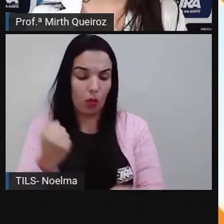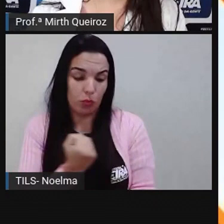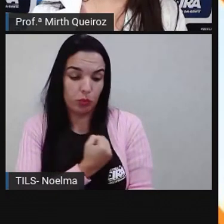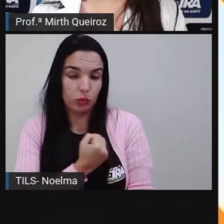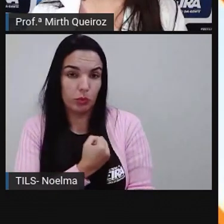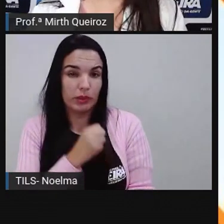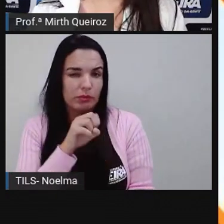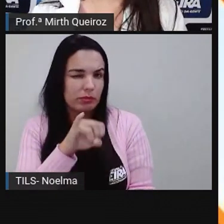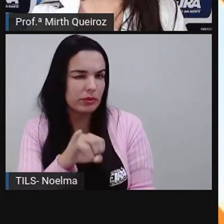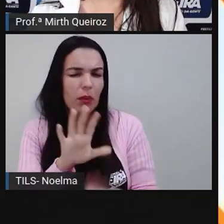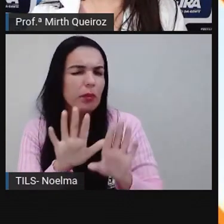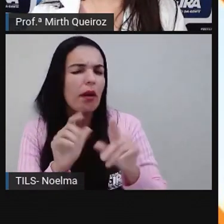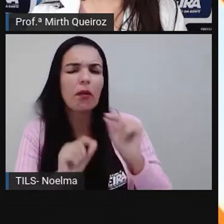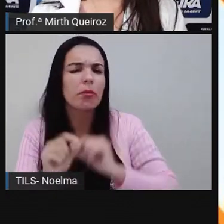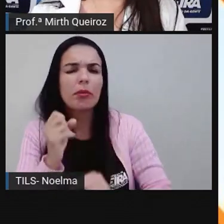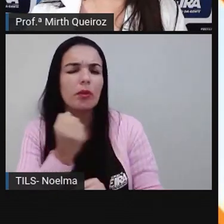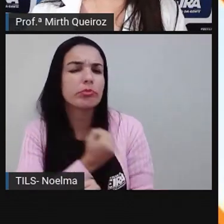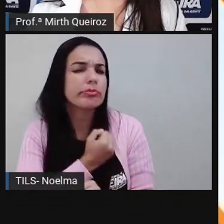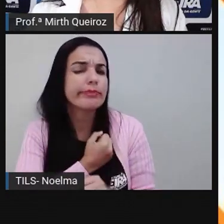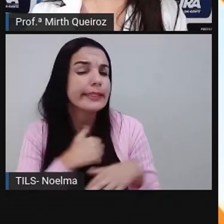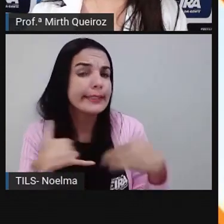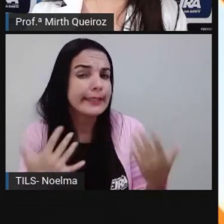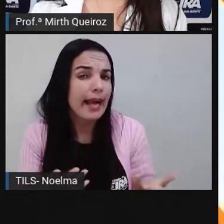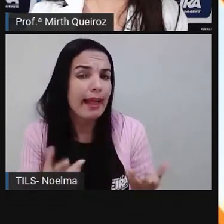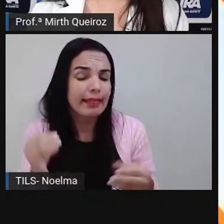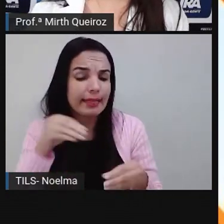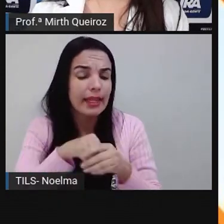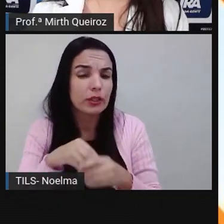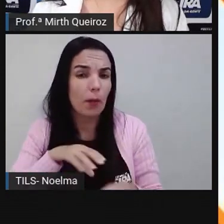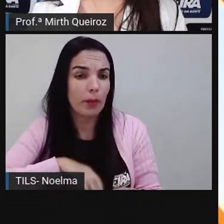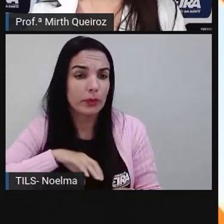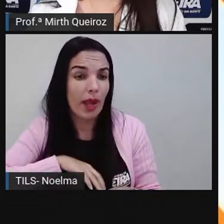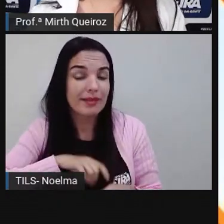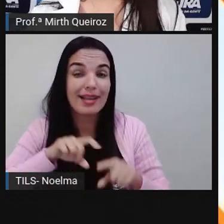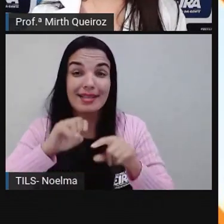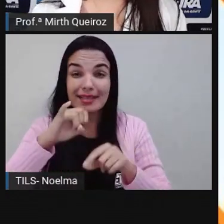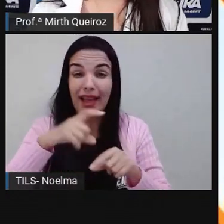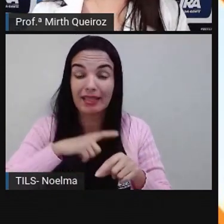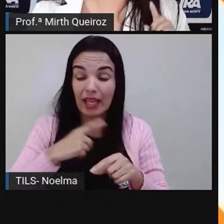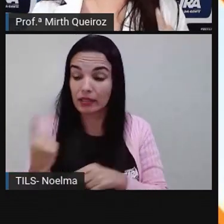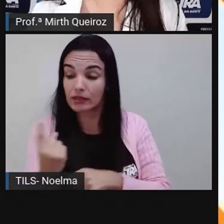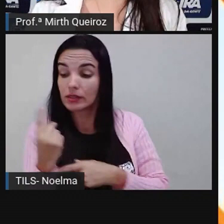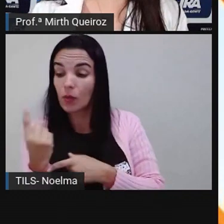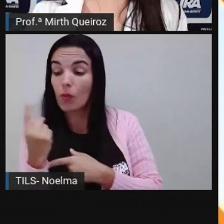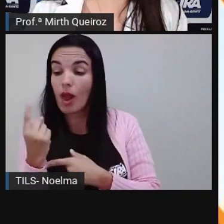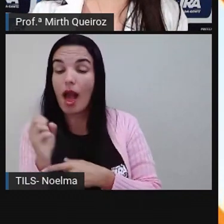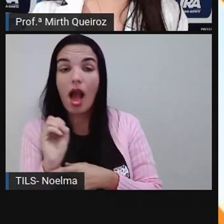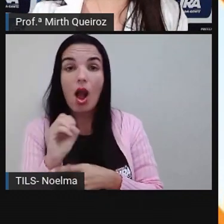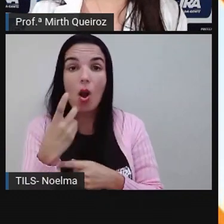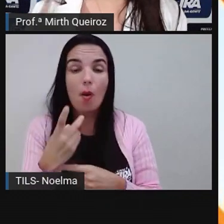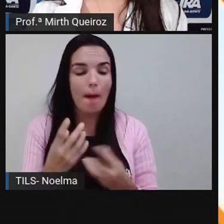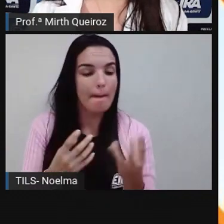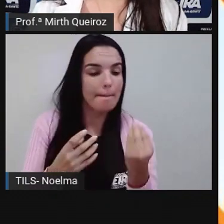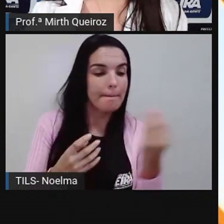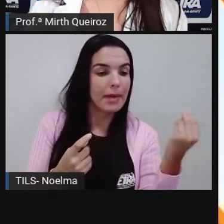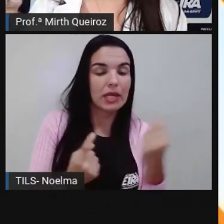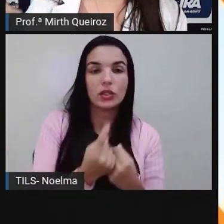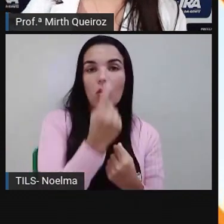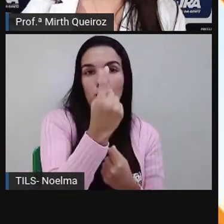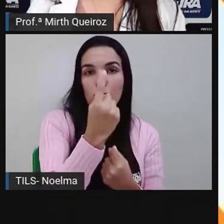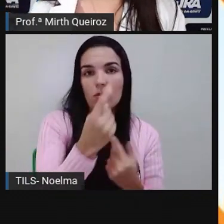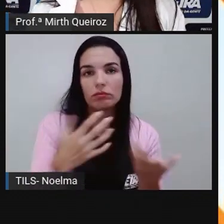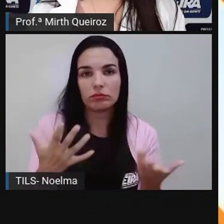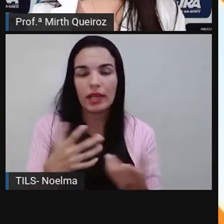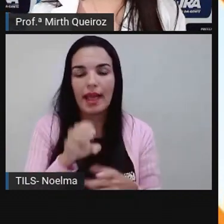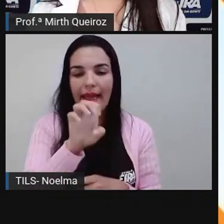número. O número é o quê, Pro? O número é se está no singular ou no plural. Por exemplo, ele canta. Se for mais de um,